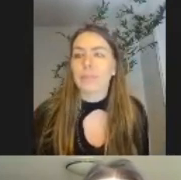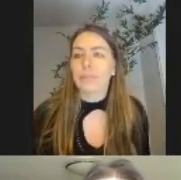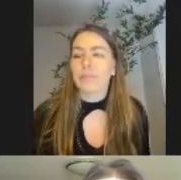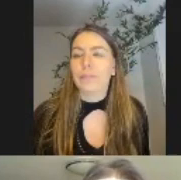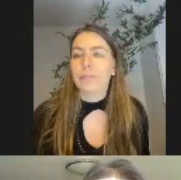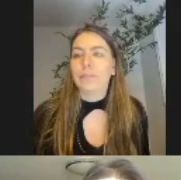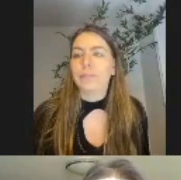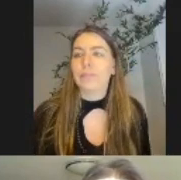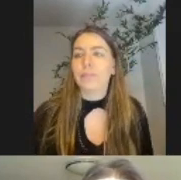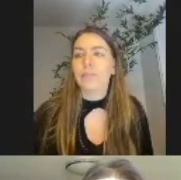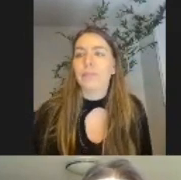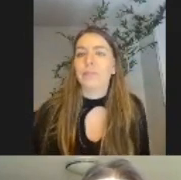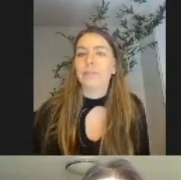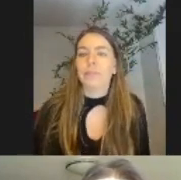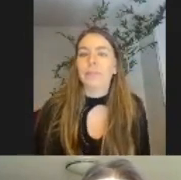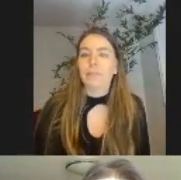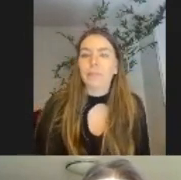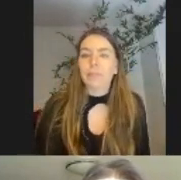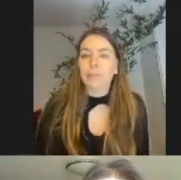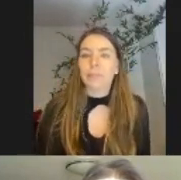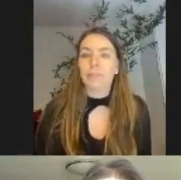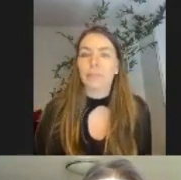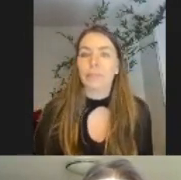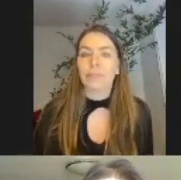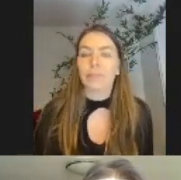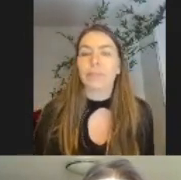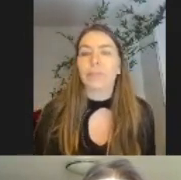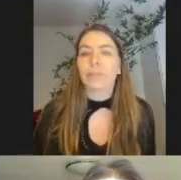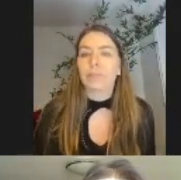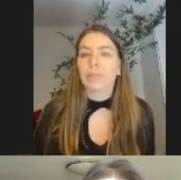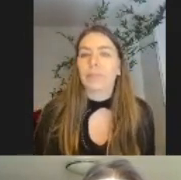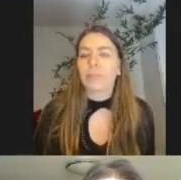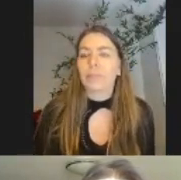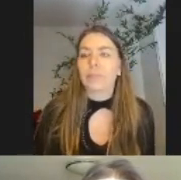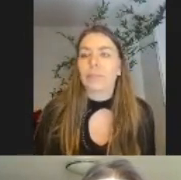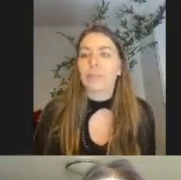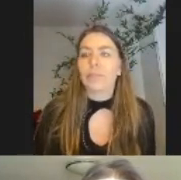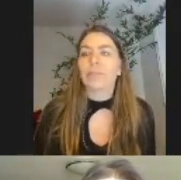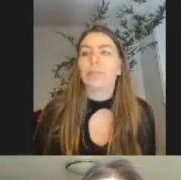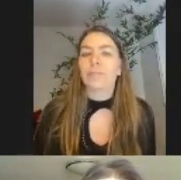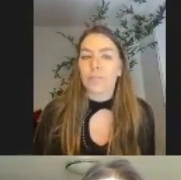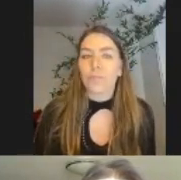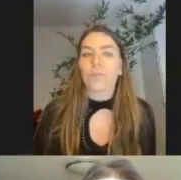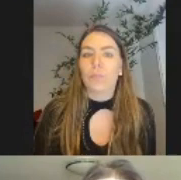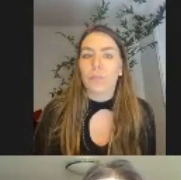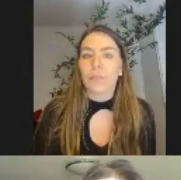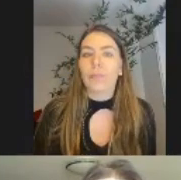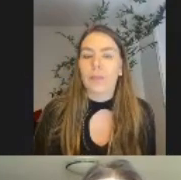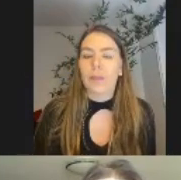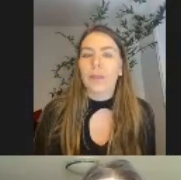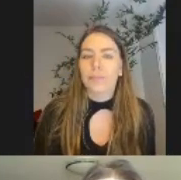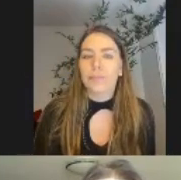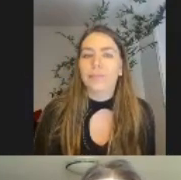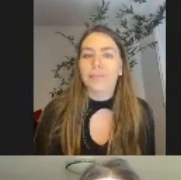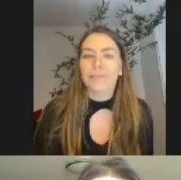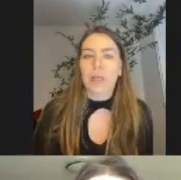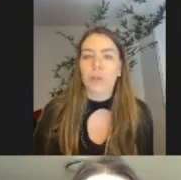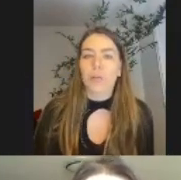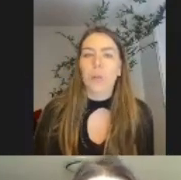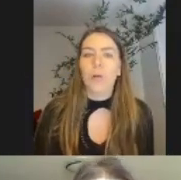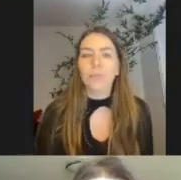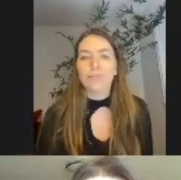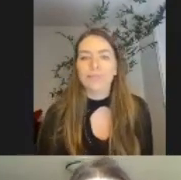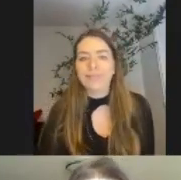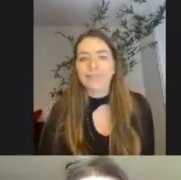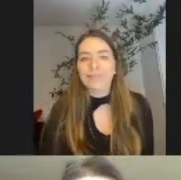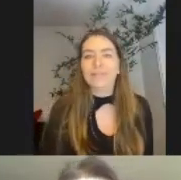preparos. Então, por exemplo, o risoto de couve-flor é uma coisa que nós já fizemos, né, Dé, em cursos nossos aqui. Sim, fica muito